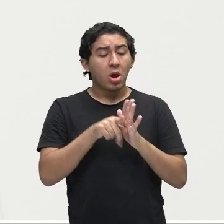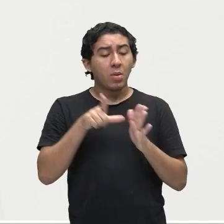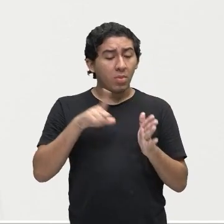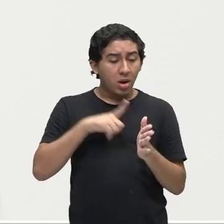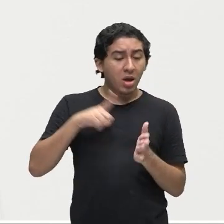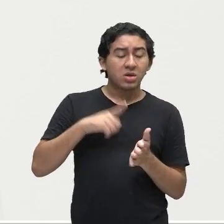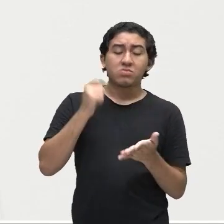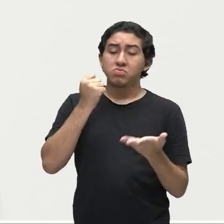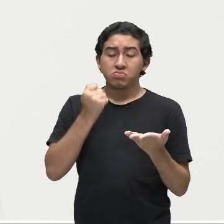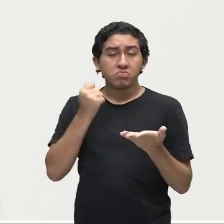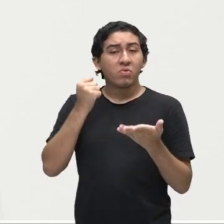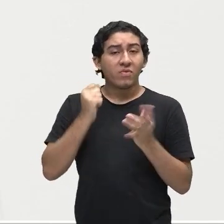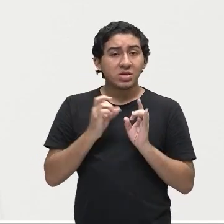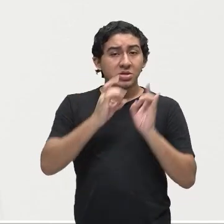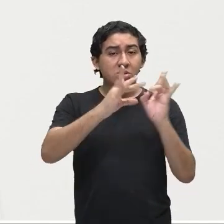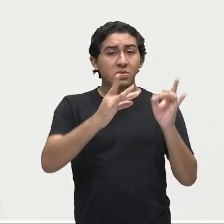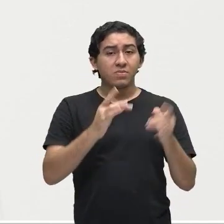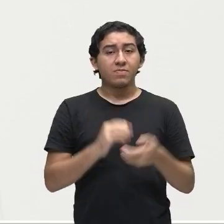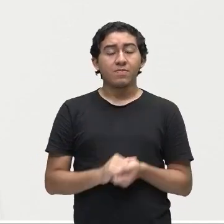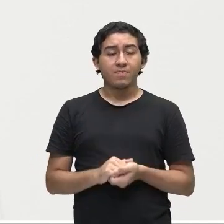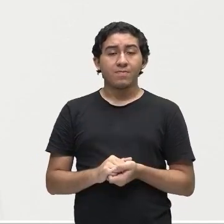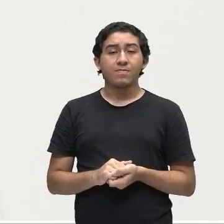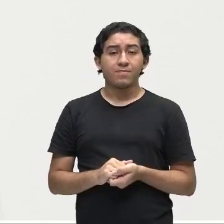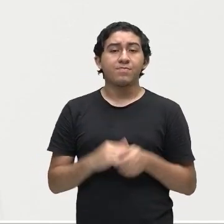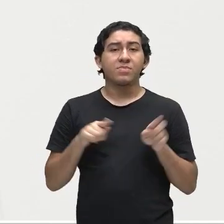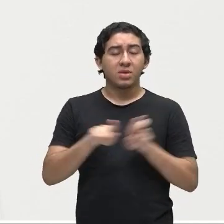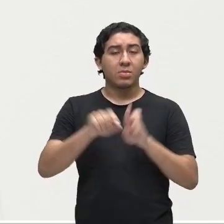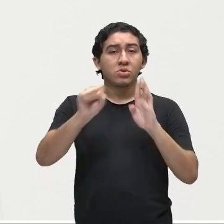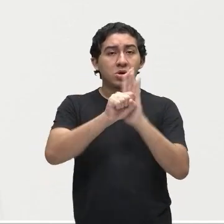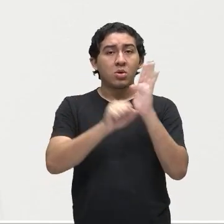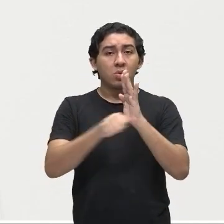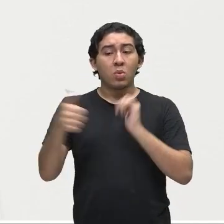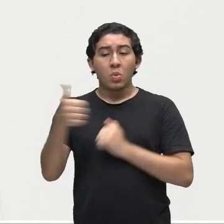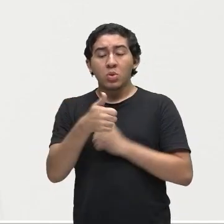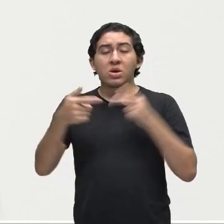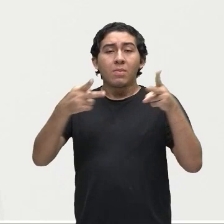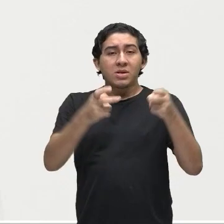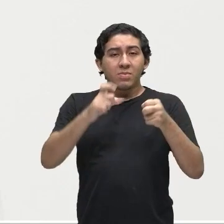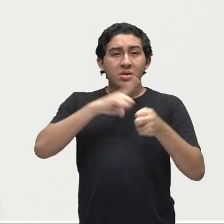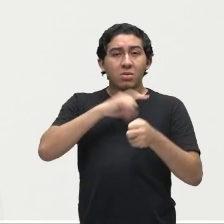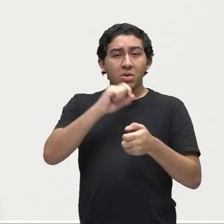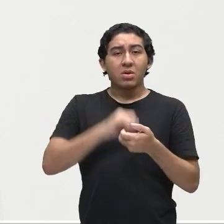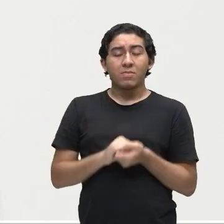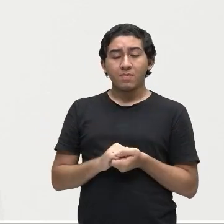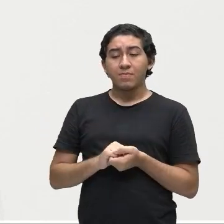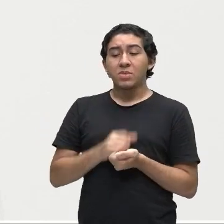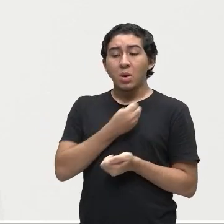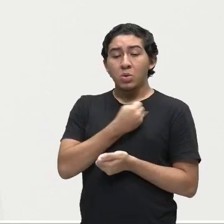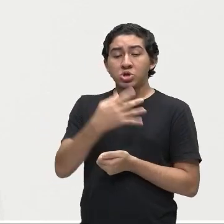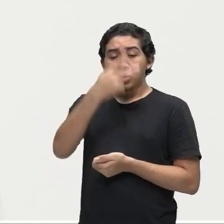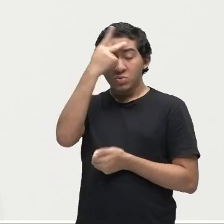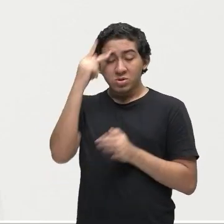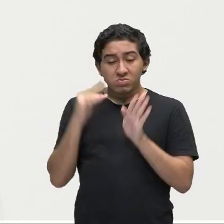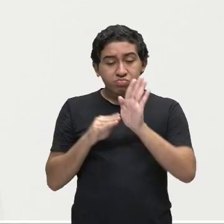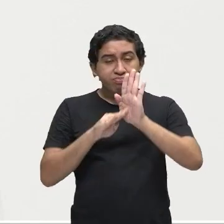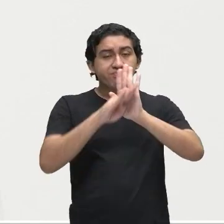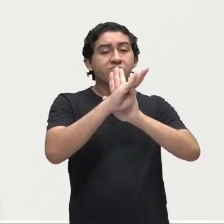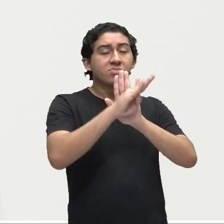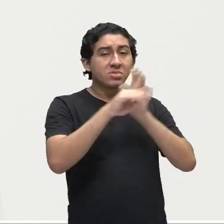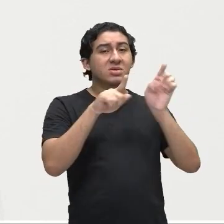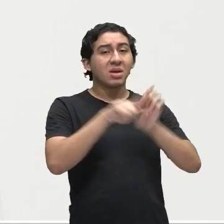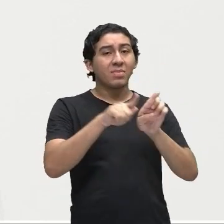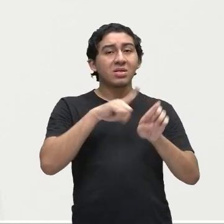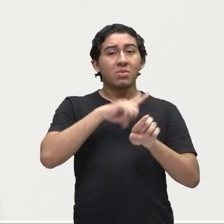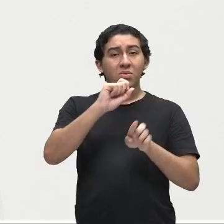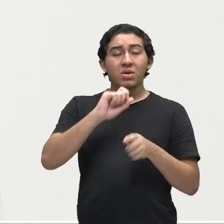Durante o século XI, nós vamos ver, com o crescimento populacional e urbano, vamos ver aí um aumento